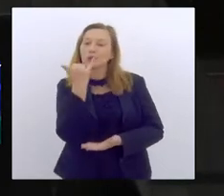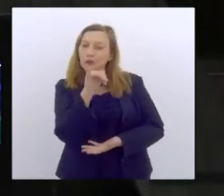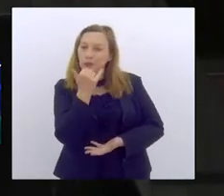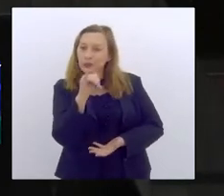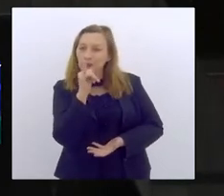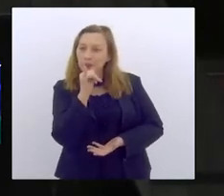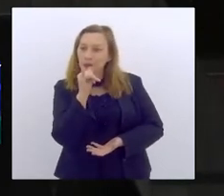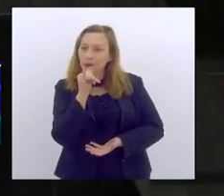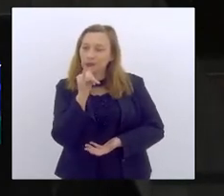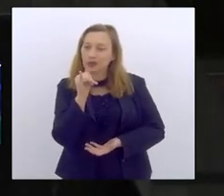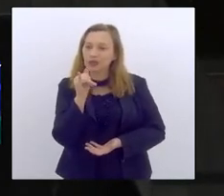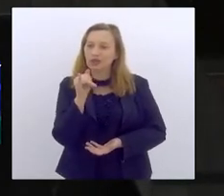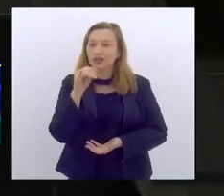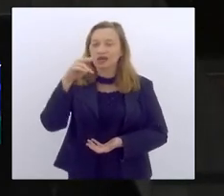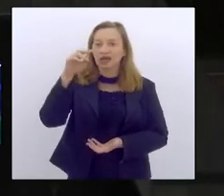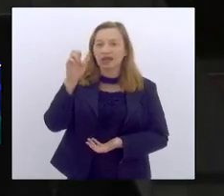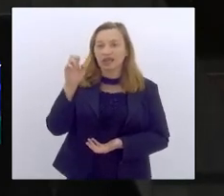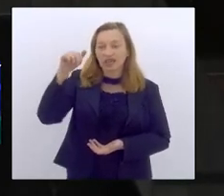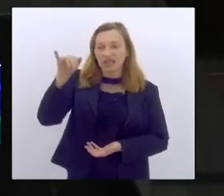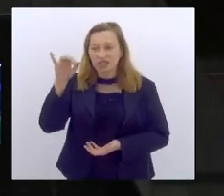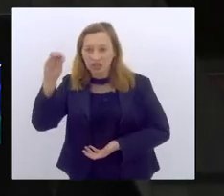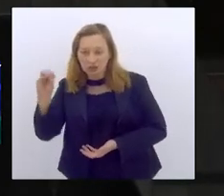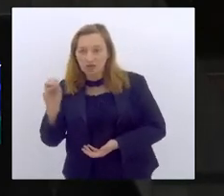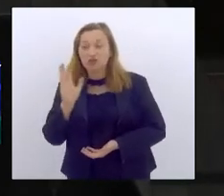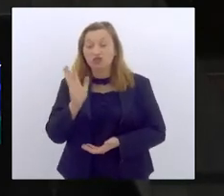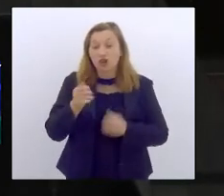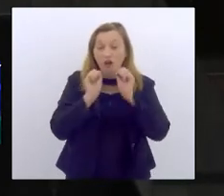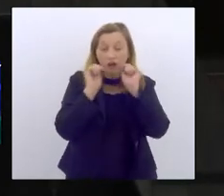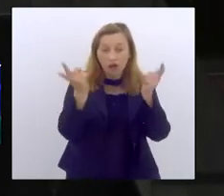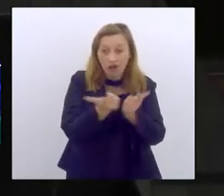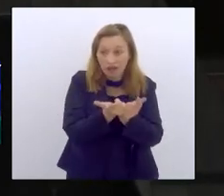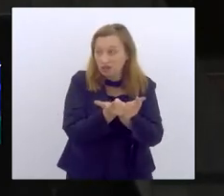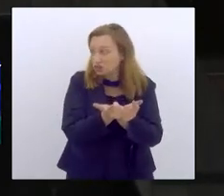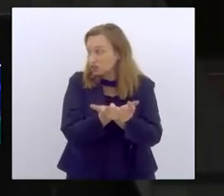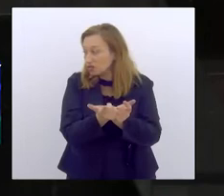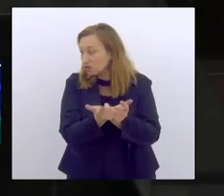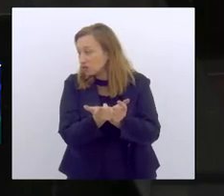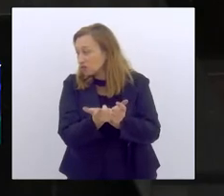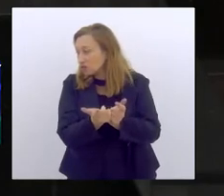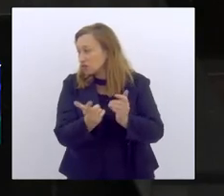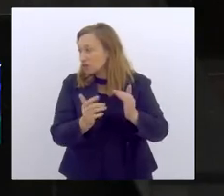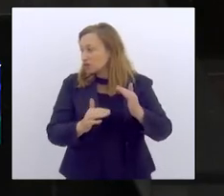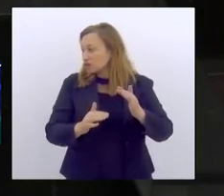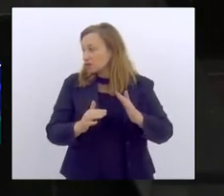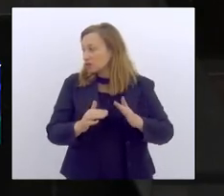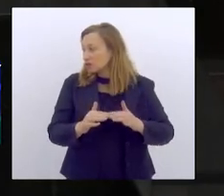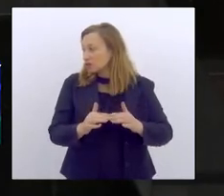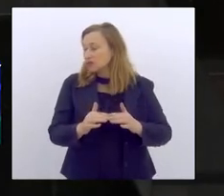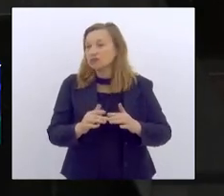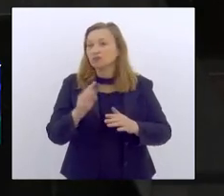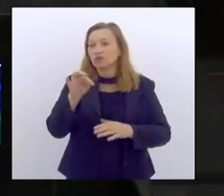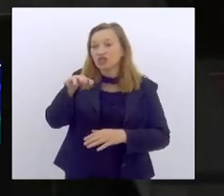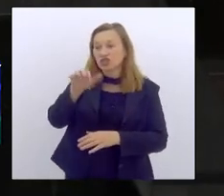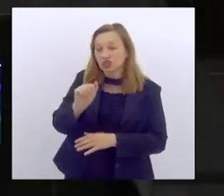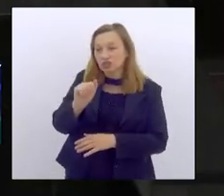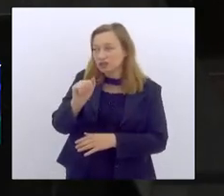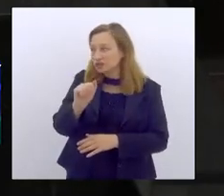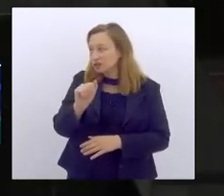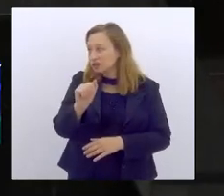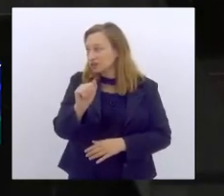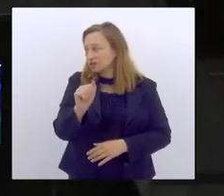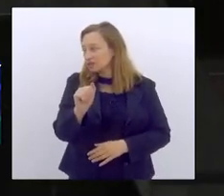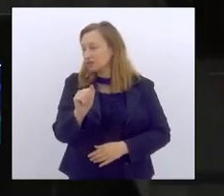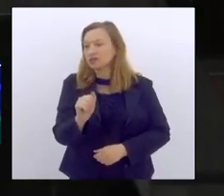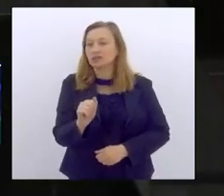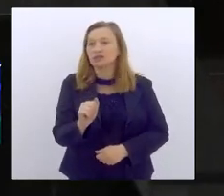elétrica feito pela e nenhum aliás da Assembleia Legislativa de a magia da robusta